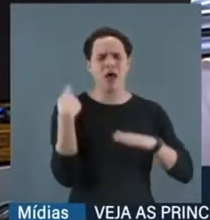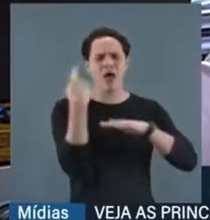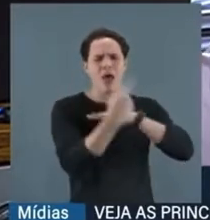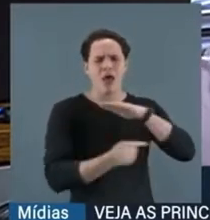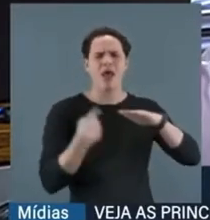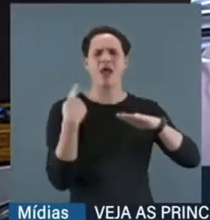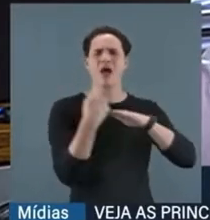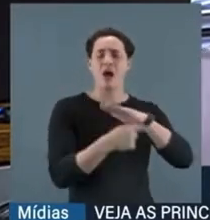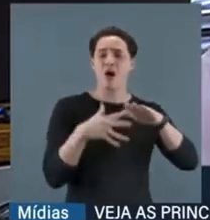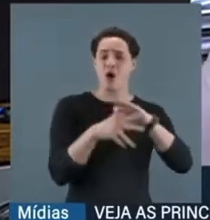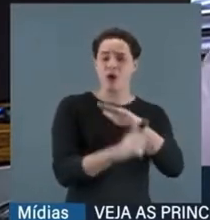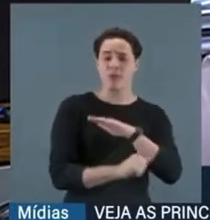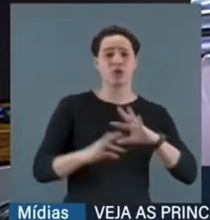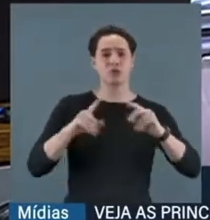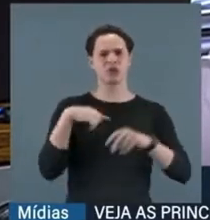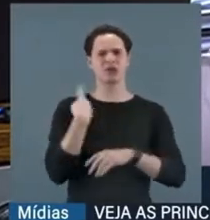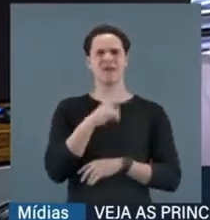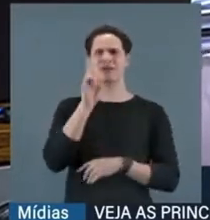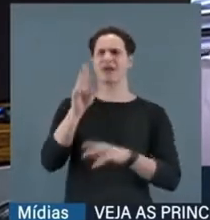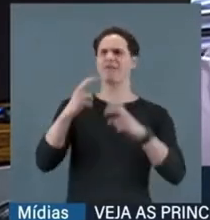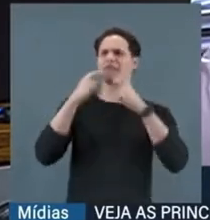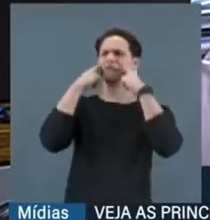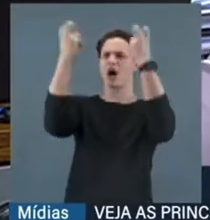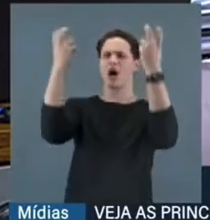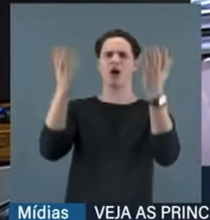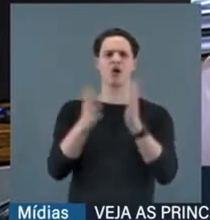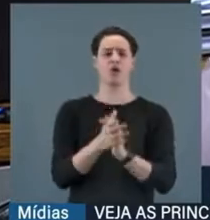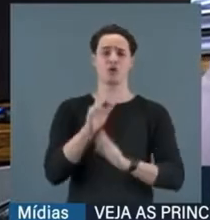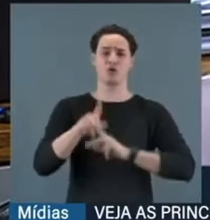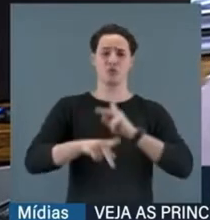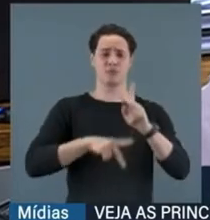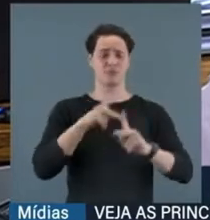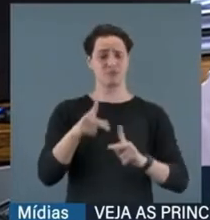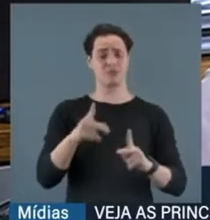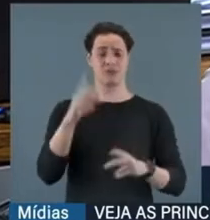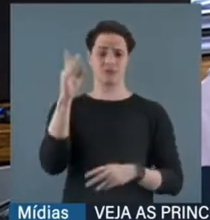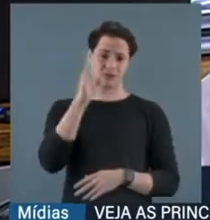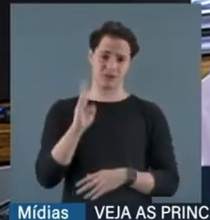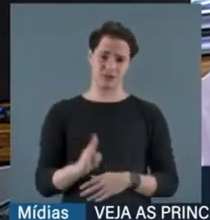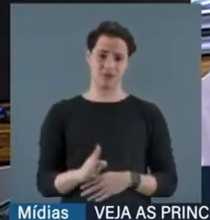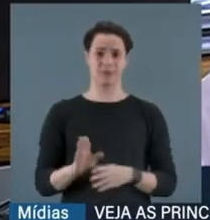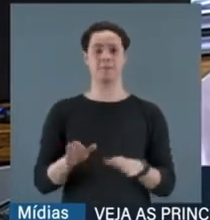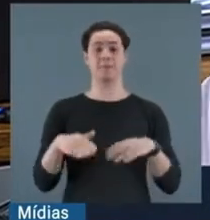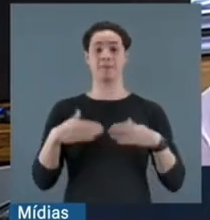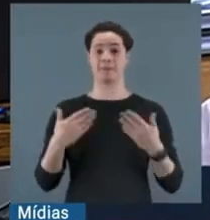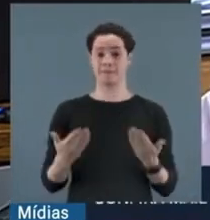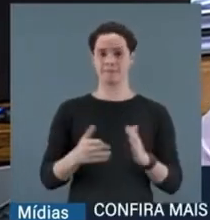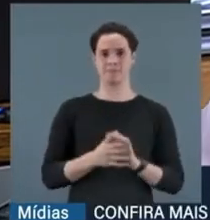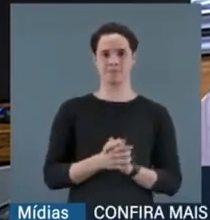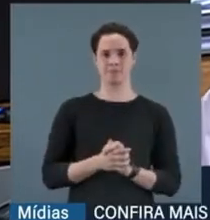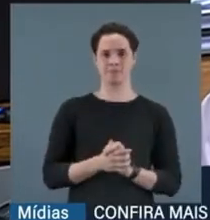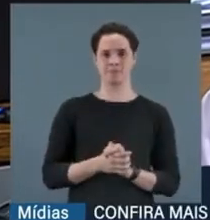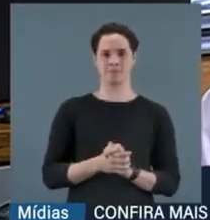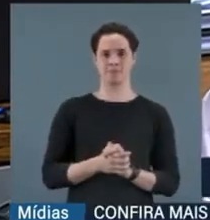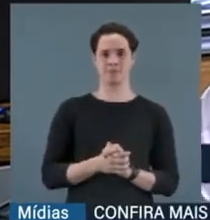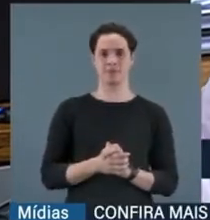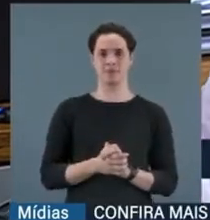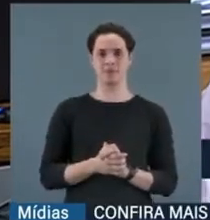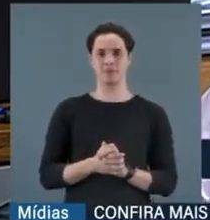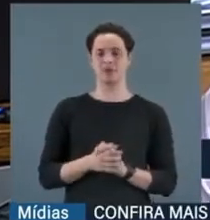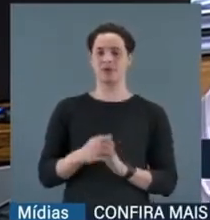semana tudo que viemos era vergonha para vergonha do povo brasileiro e Deus Seu Jorge